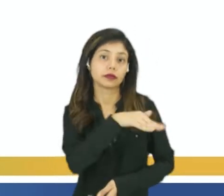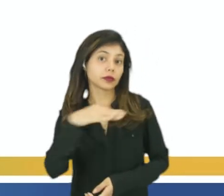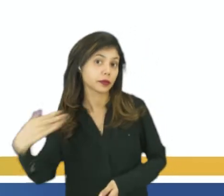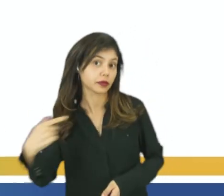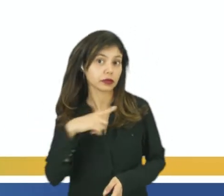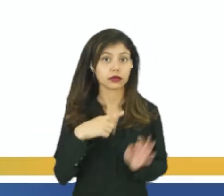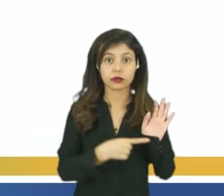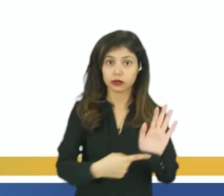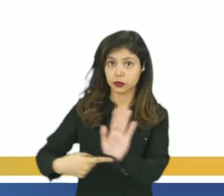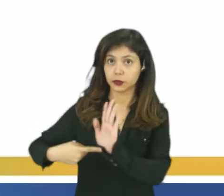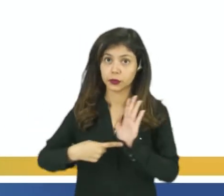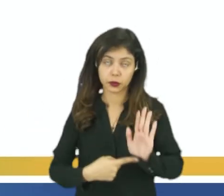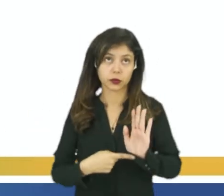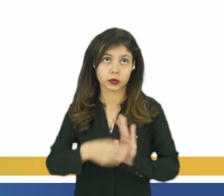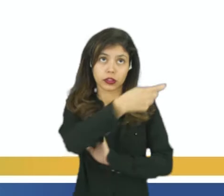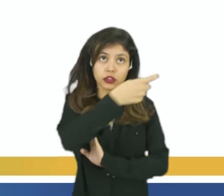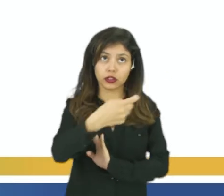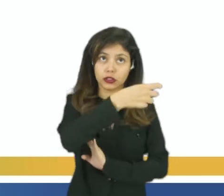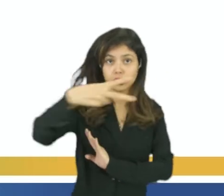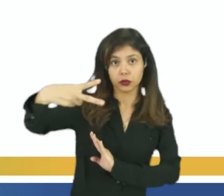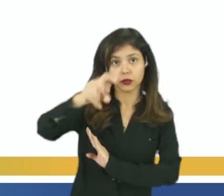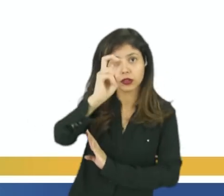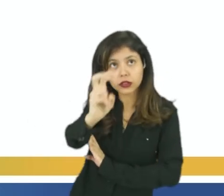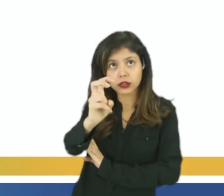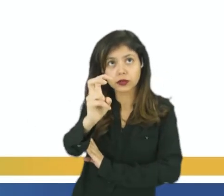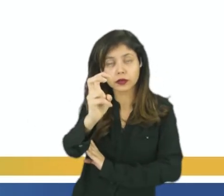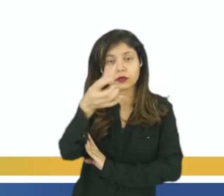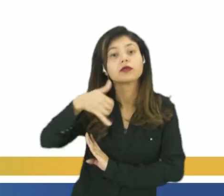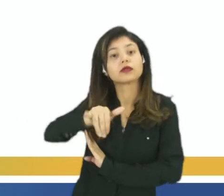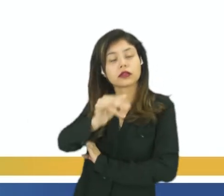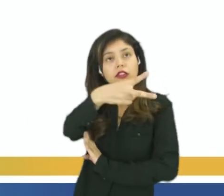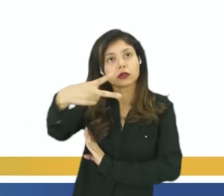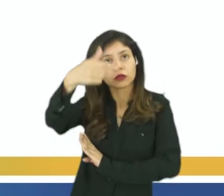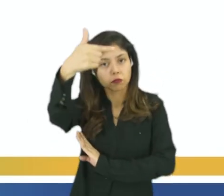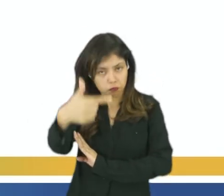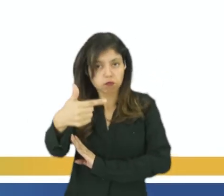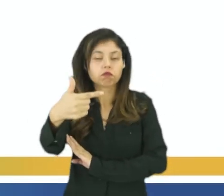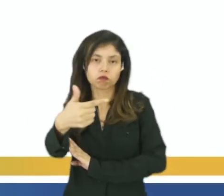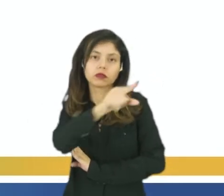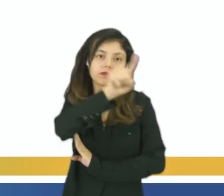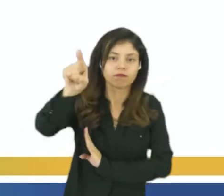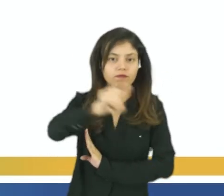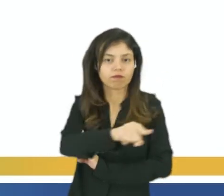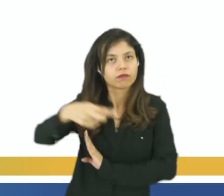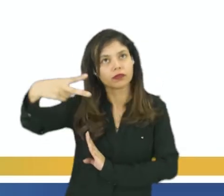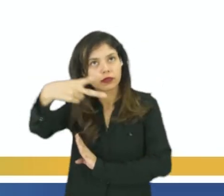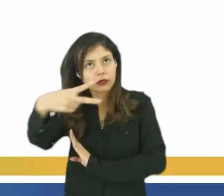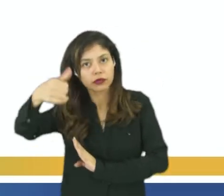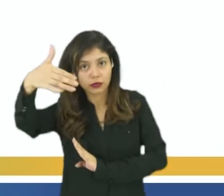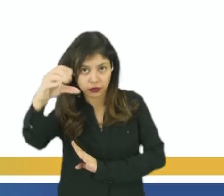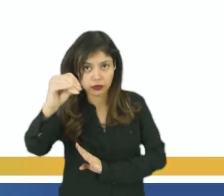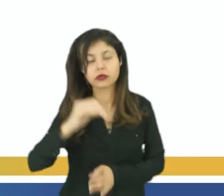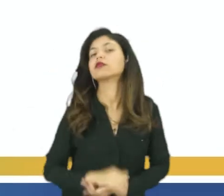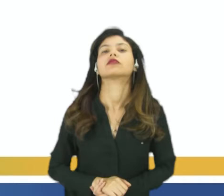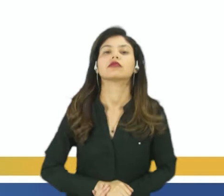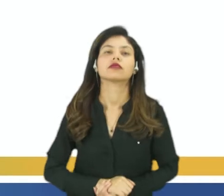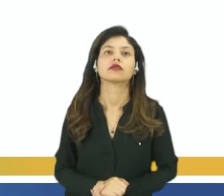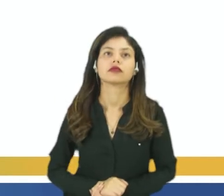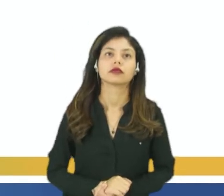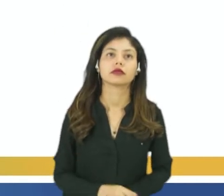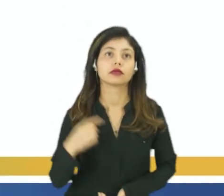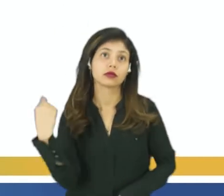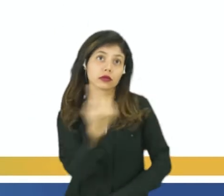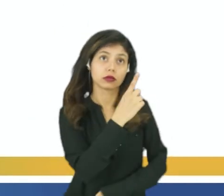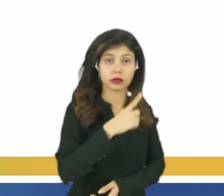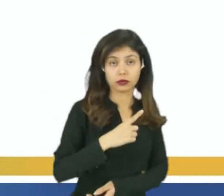Quando nós tivermos x igual a 5, y igual a 2 e o z igual a 10,